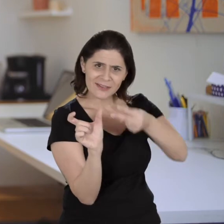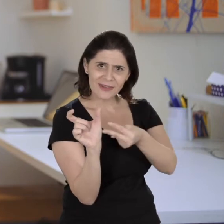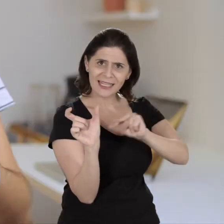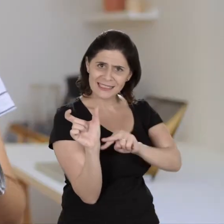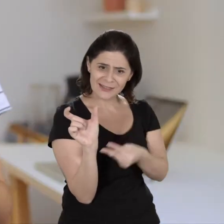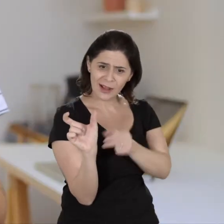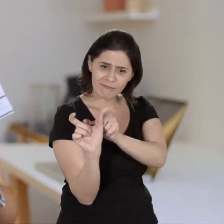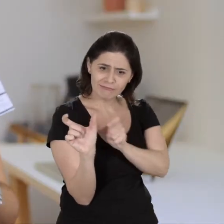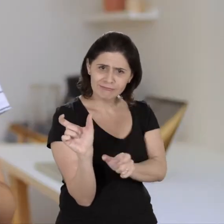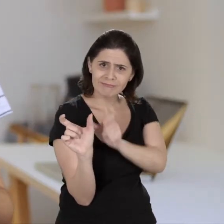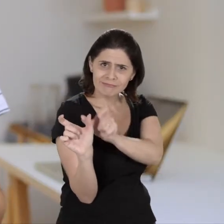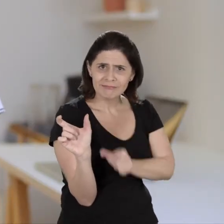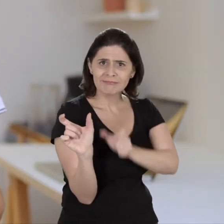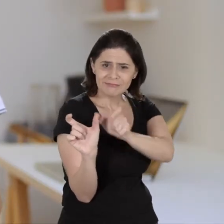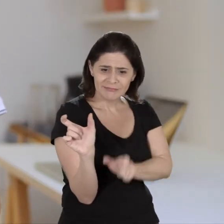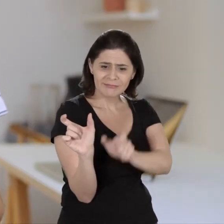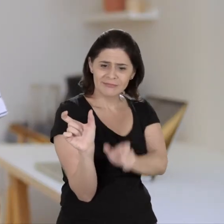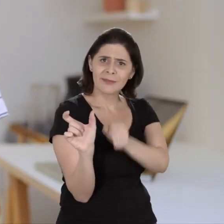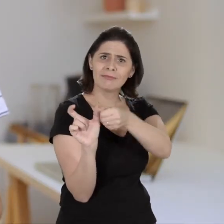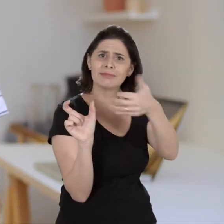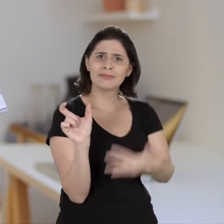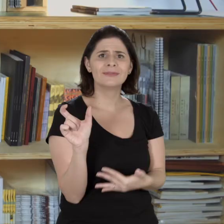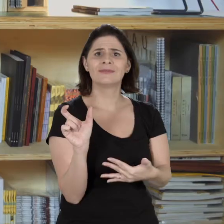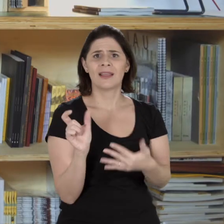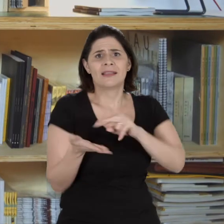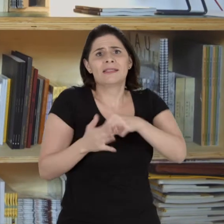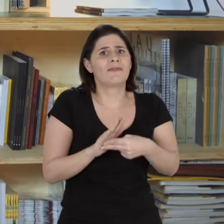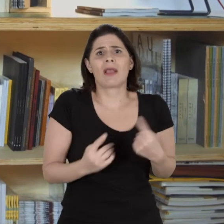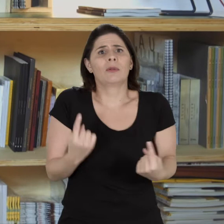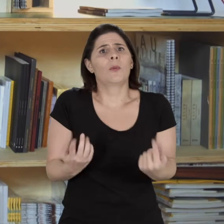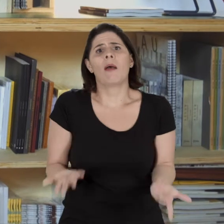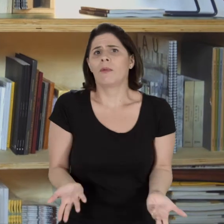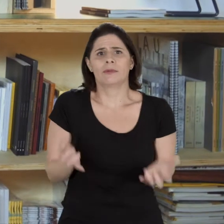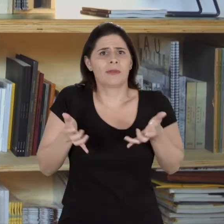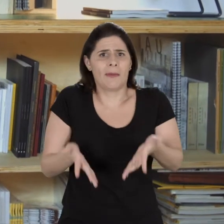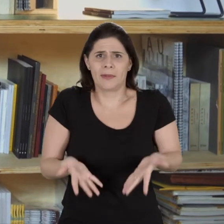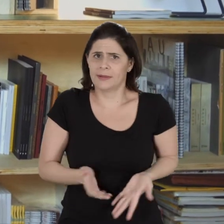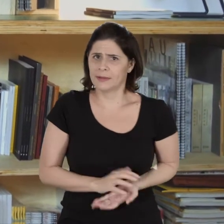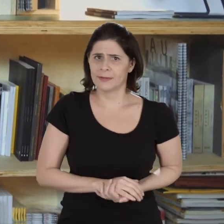monte de coisa, está começando a se extrair cada vez mais significados, até que não vai sobrar significado nenhum, né?